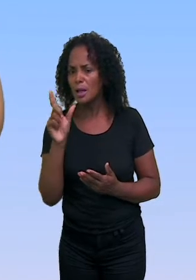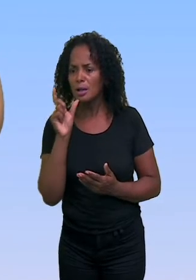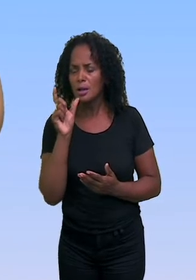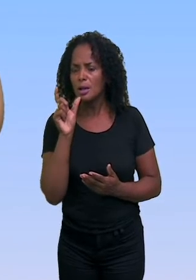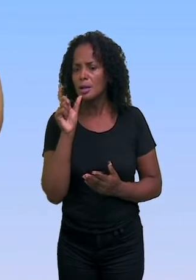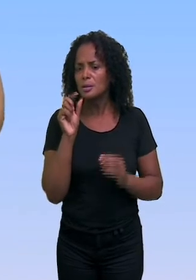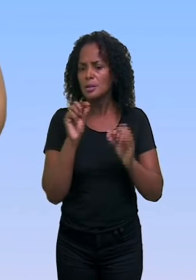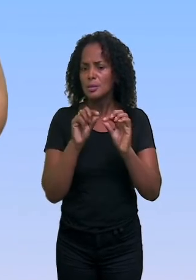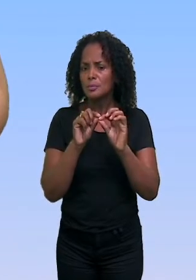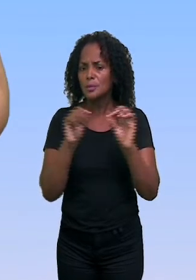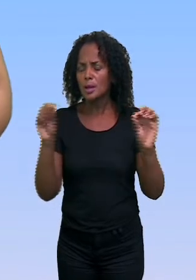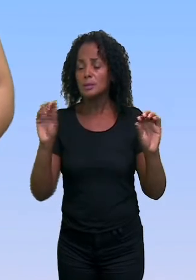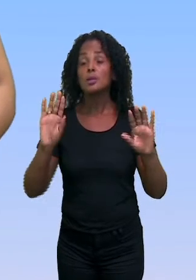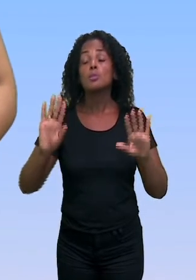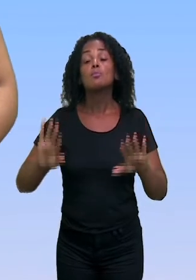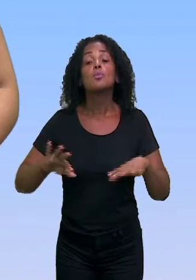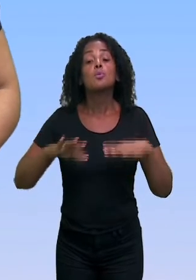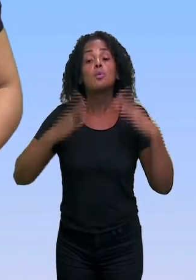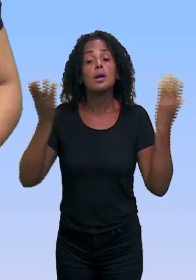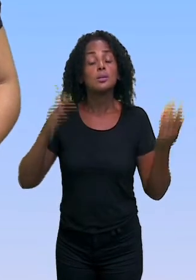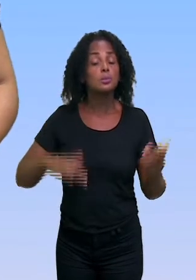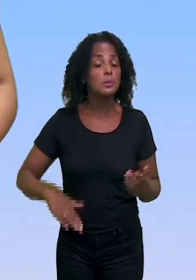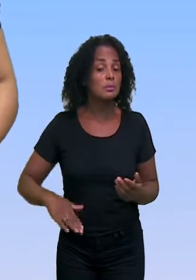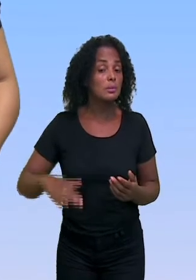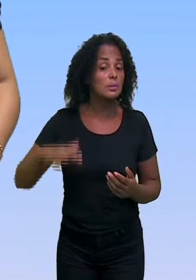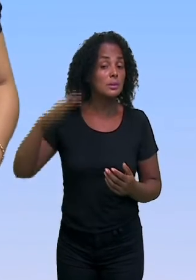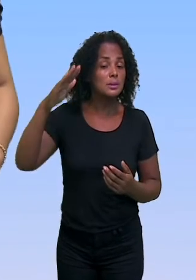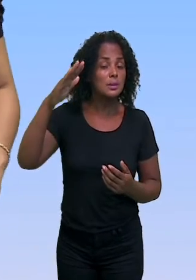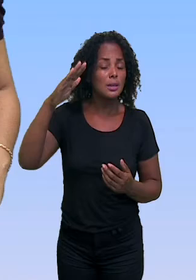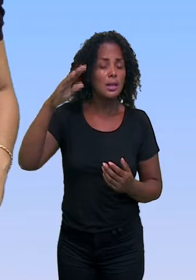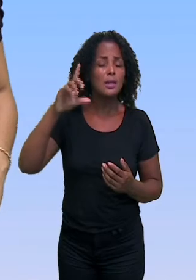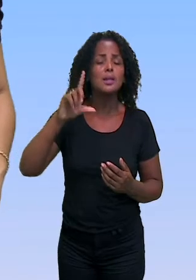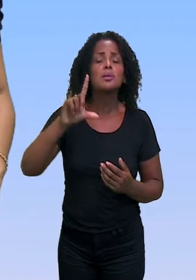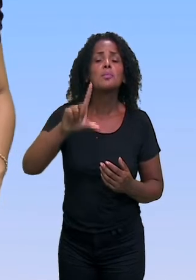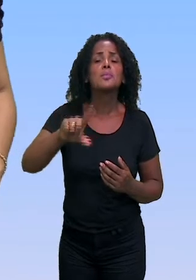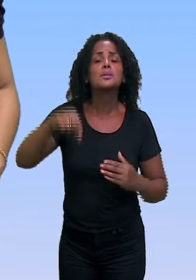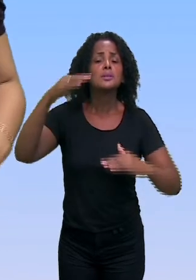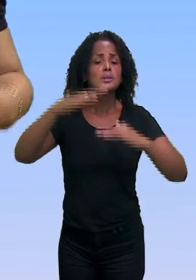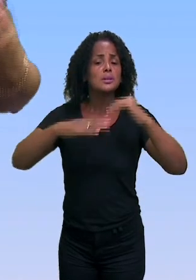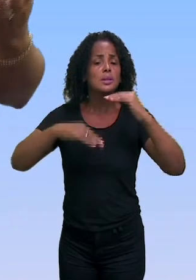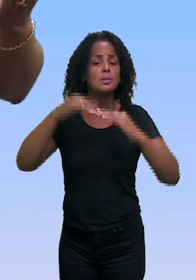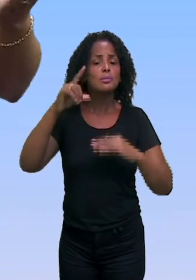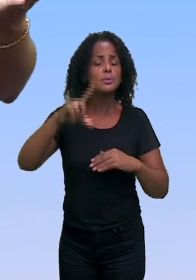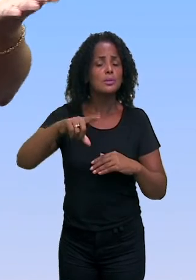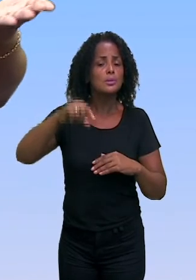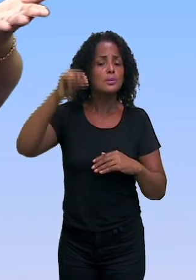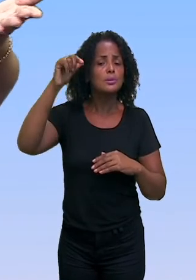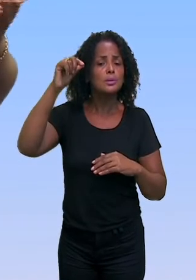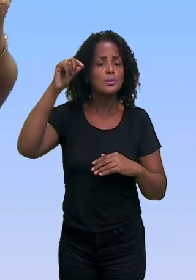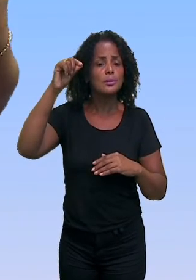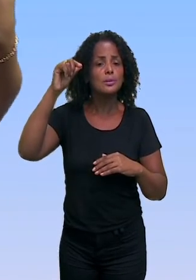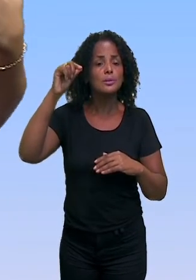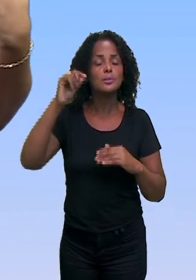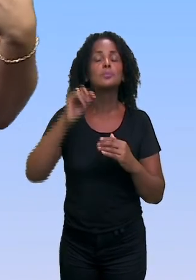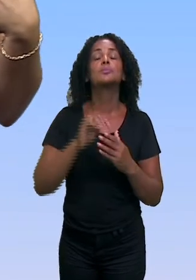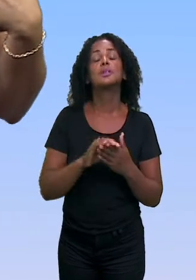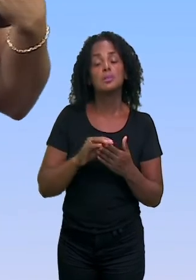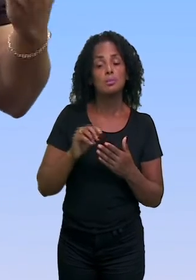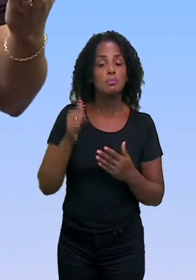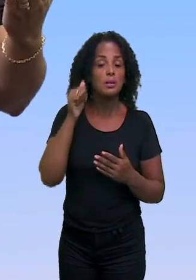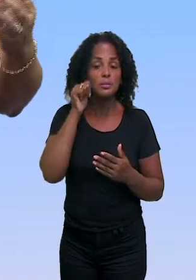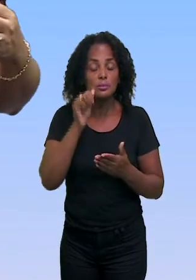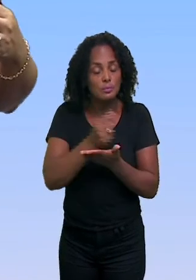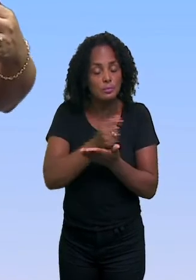= i can be a formas isso quando eu crescer eu